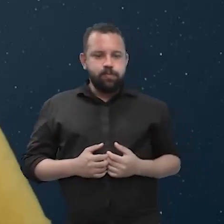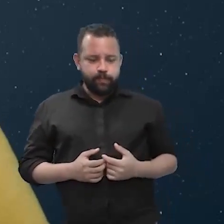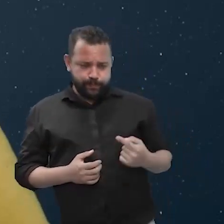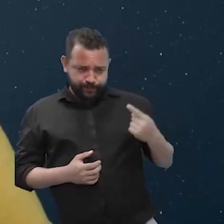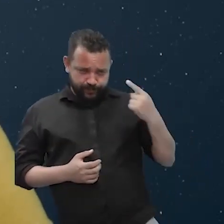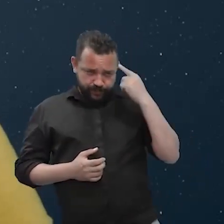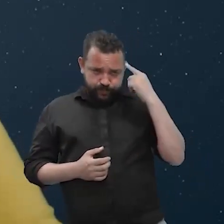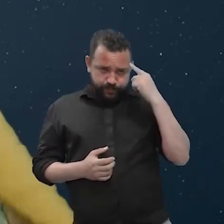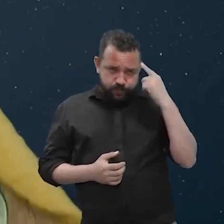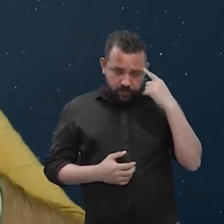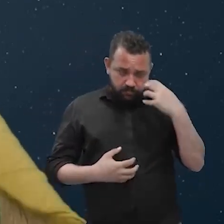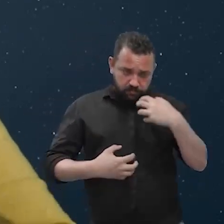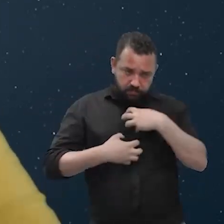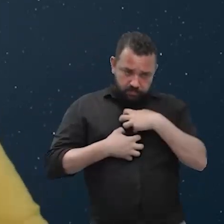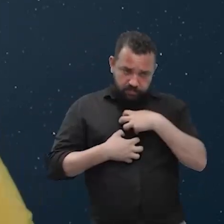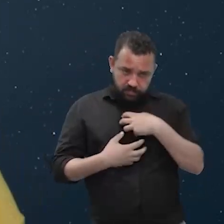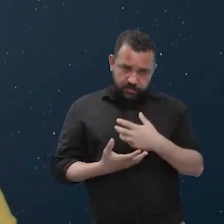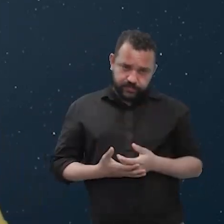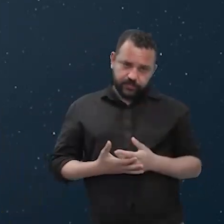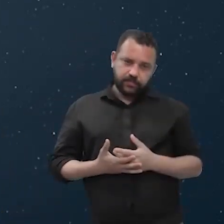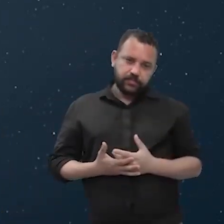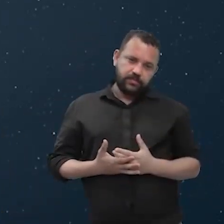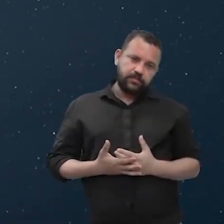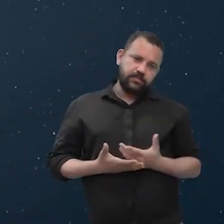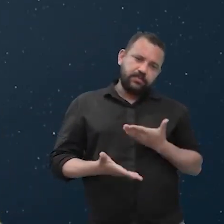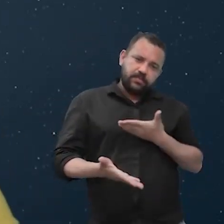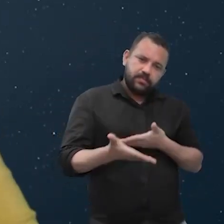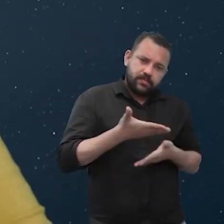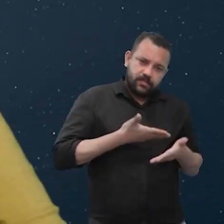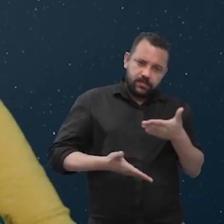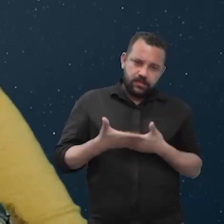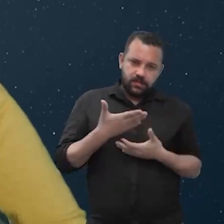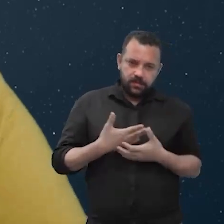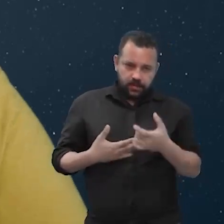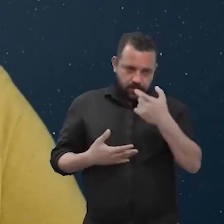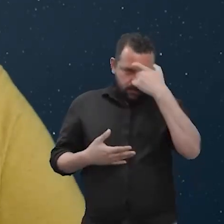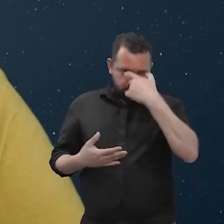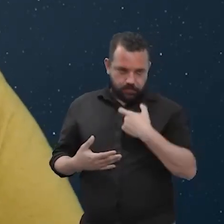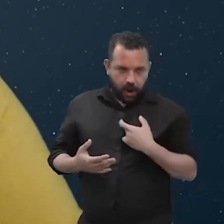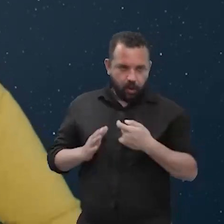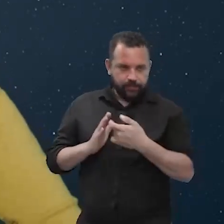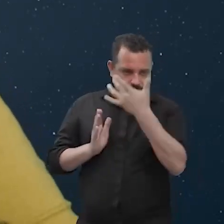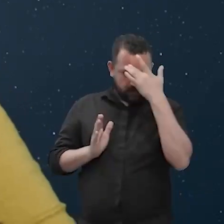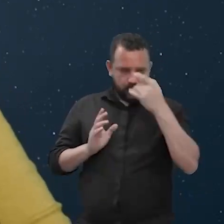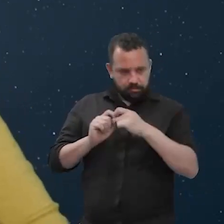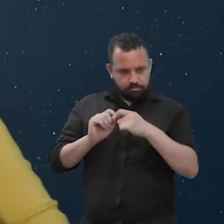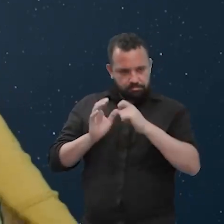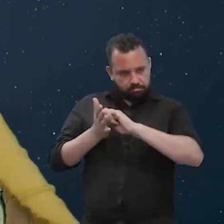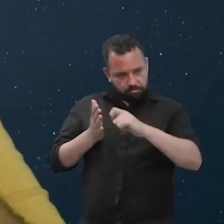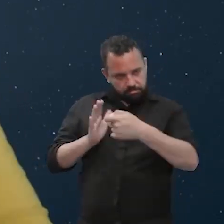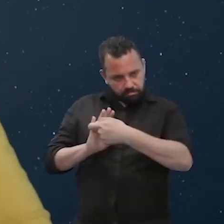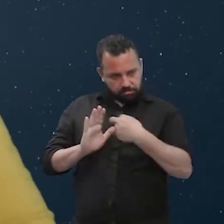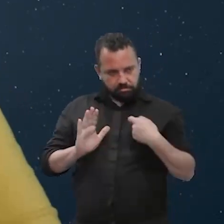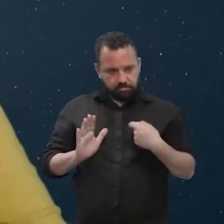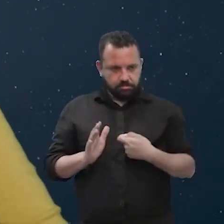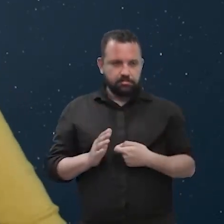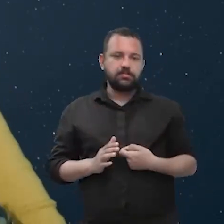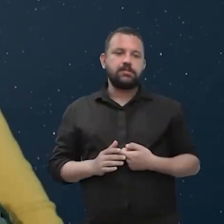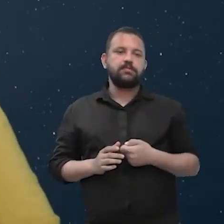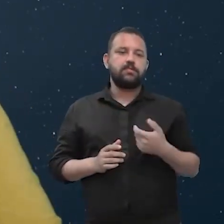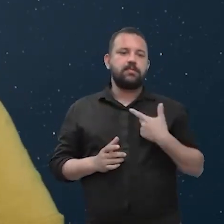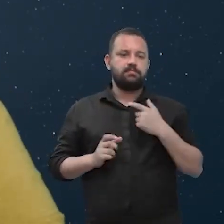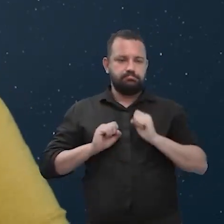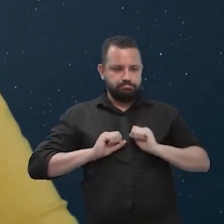que ele sente. Então está muito relacionado aí ao estado de espírito do autor. Então quando ele se põe em destaque,